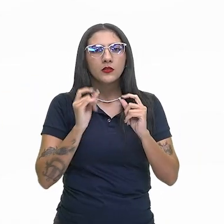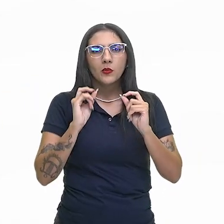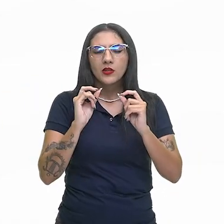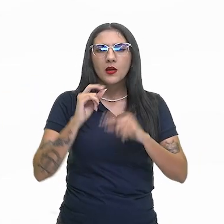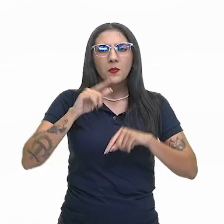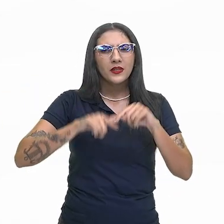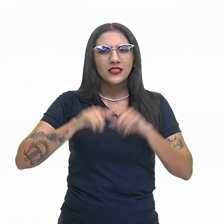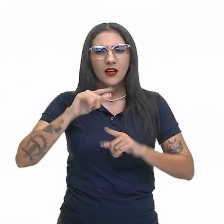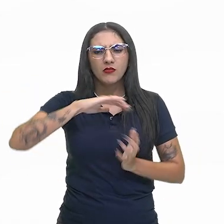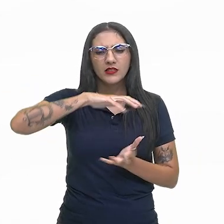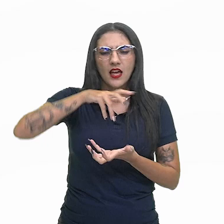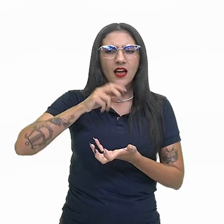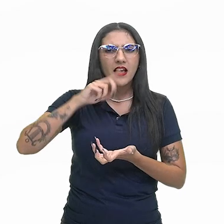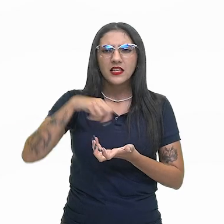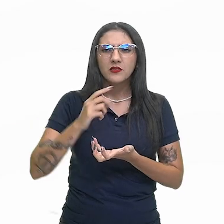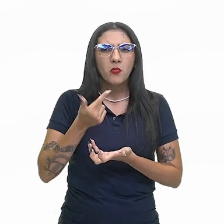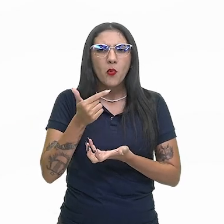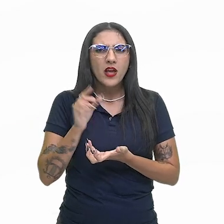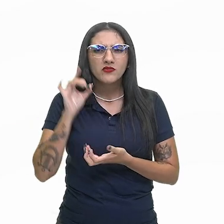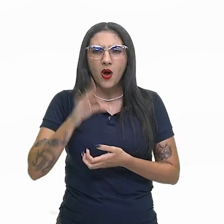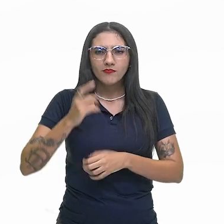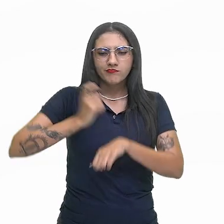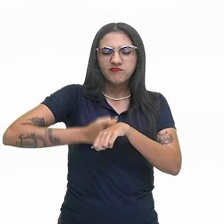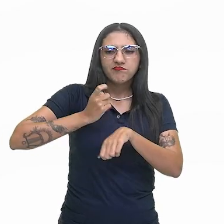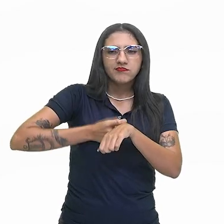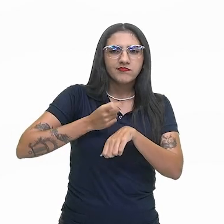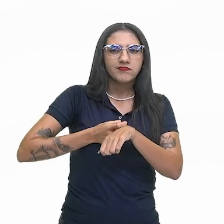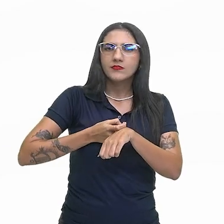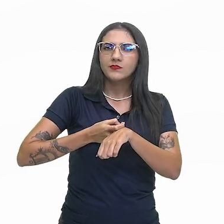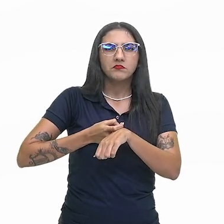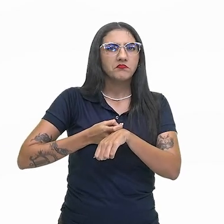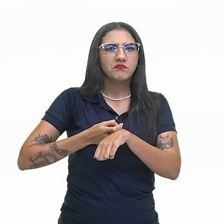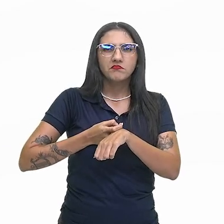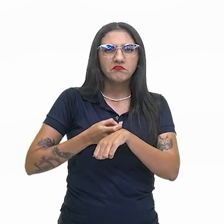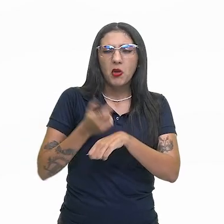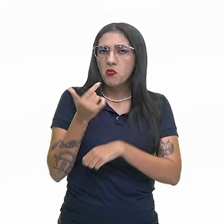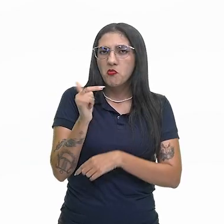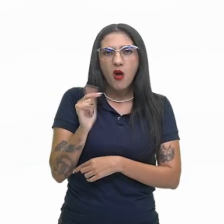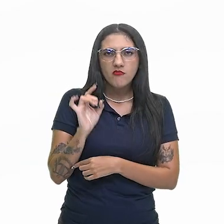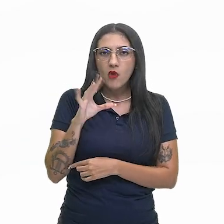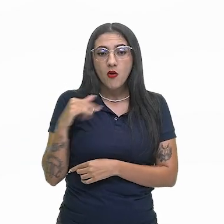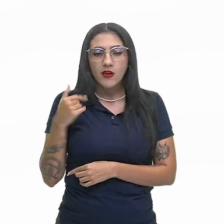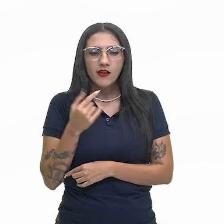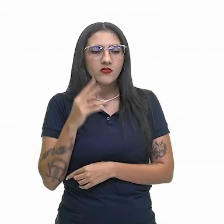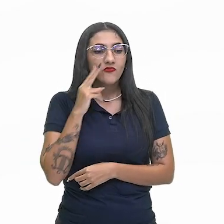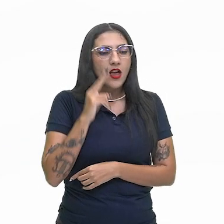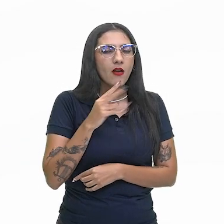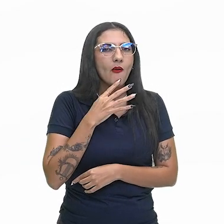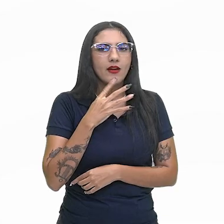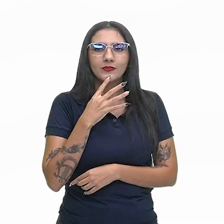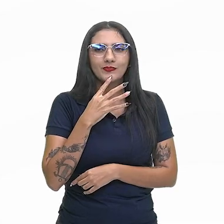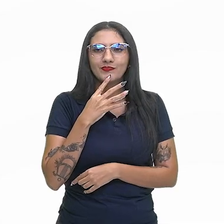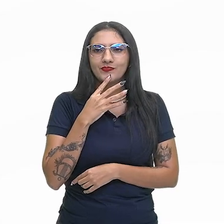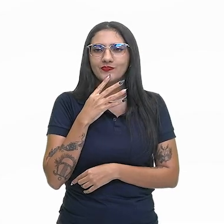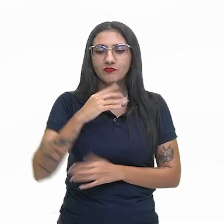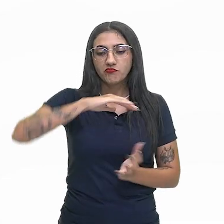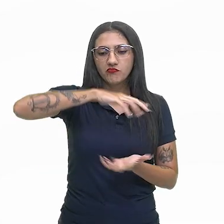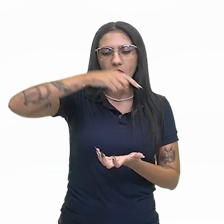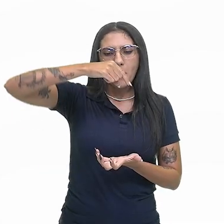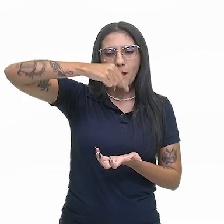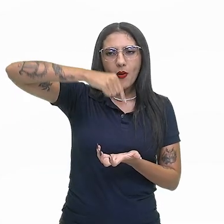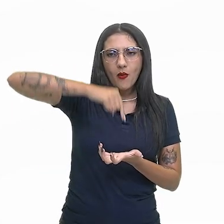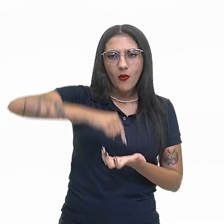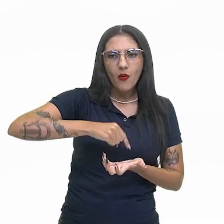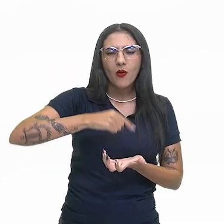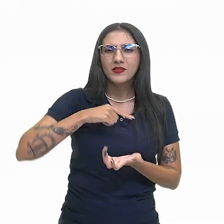corpo sólido, não é só isso que a gente vê aqui na parte de cima. Lá dentro do nosso planeta tem